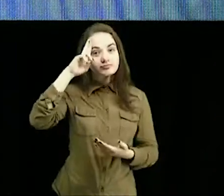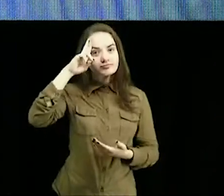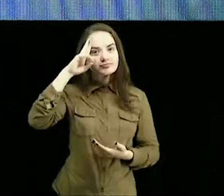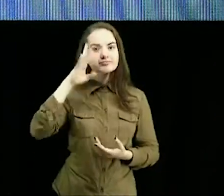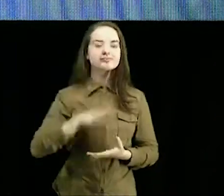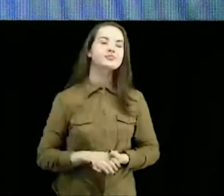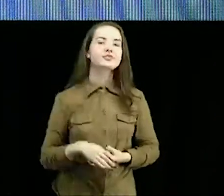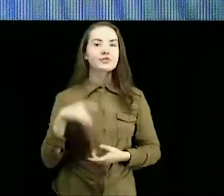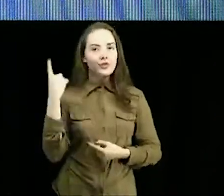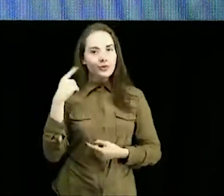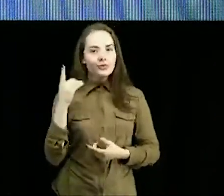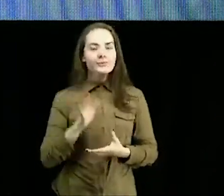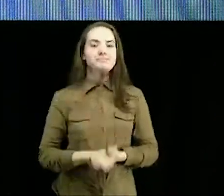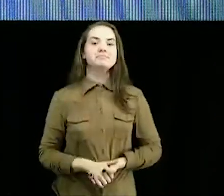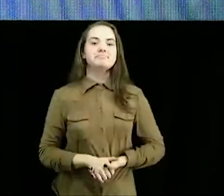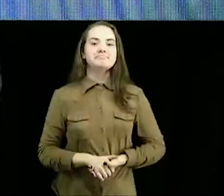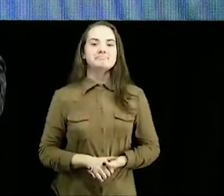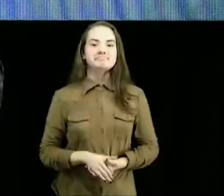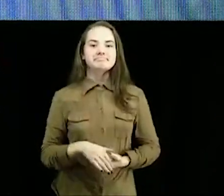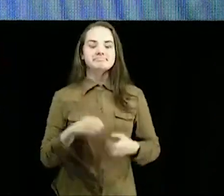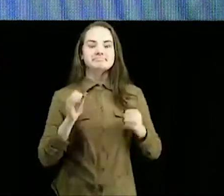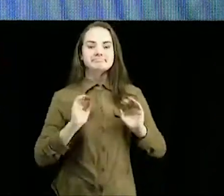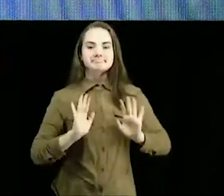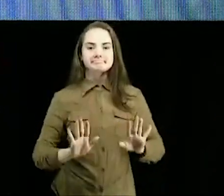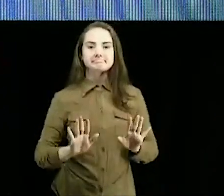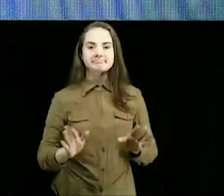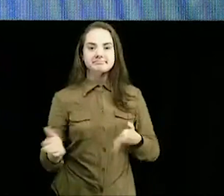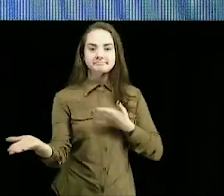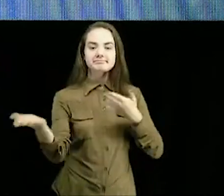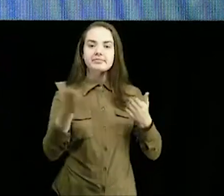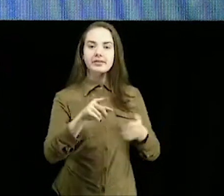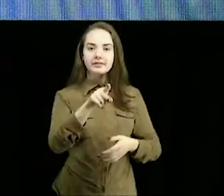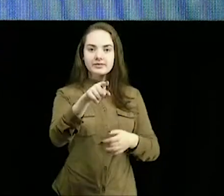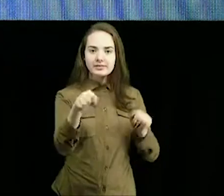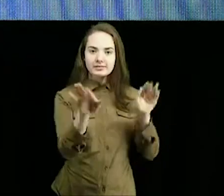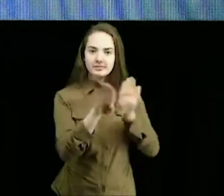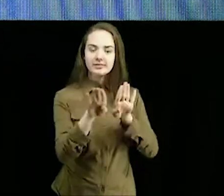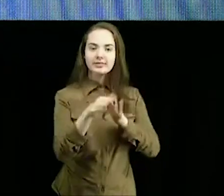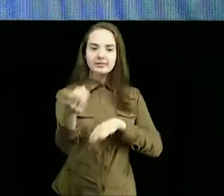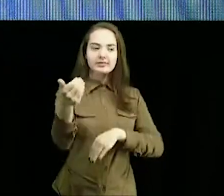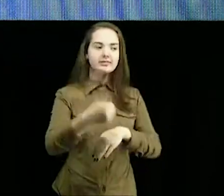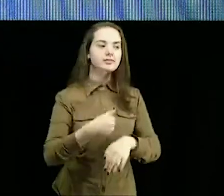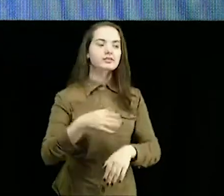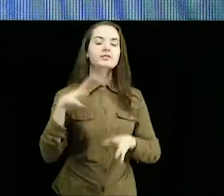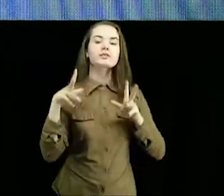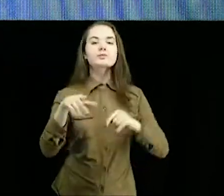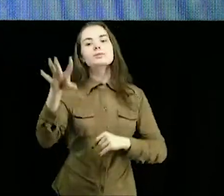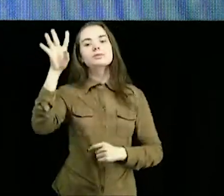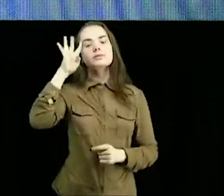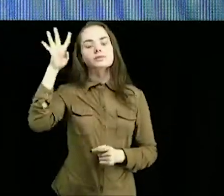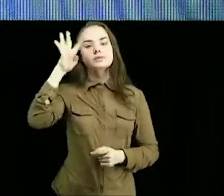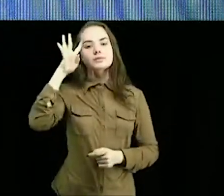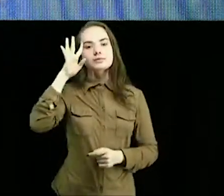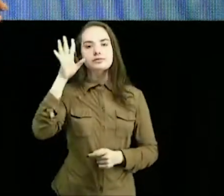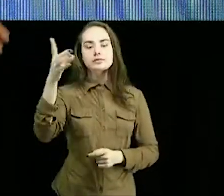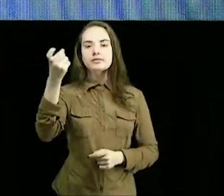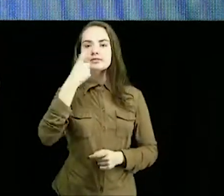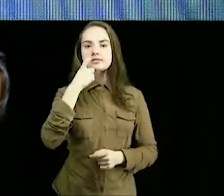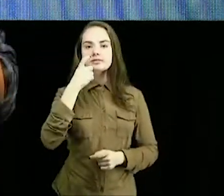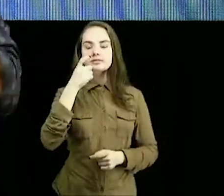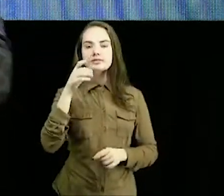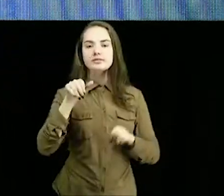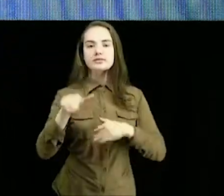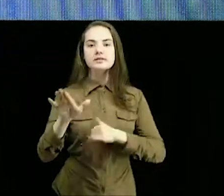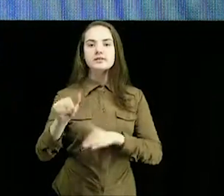enlouquecido, traga, enfim, gente, venha você também. Todas as quartas-feiras de setembro serão